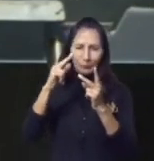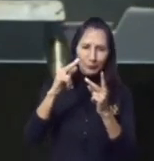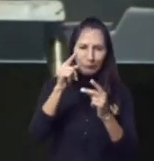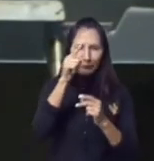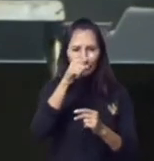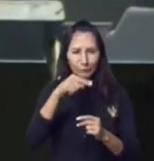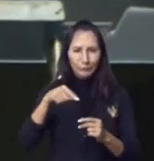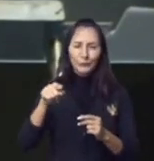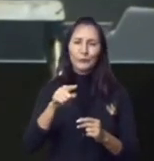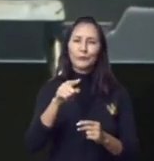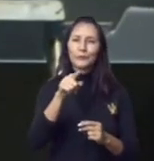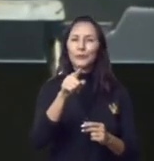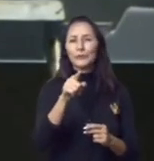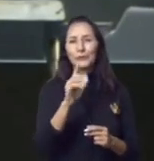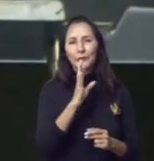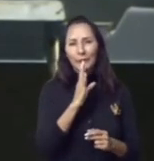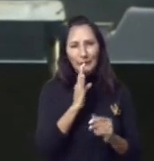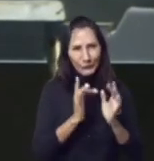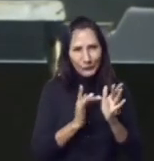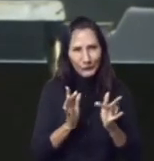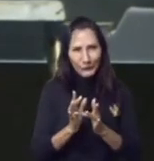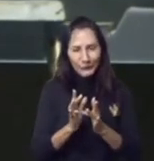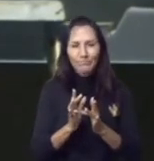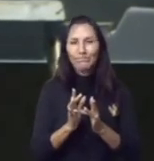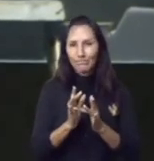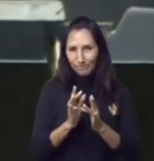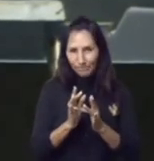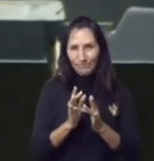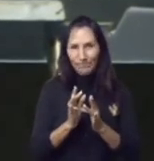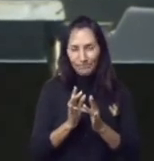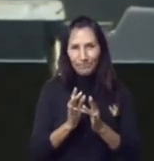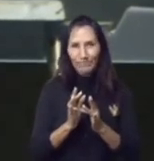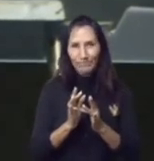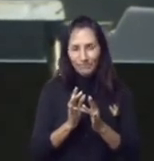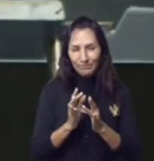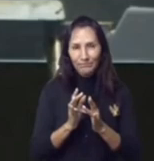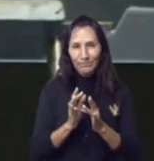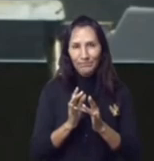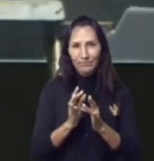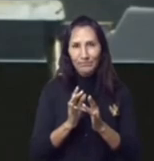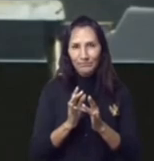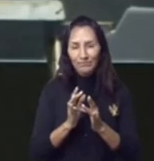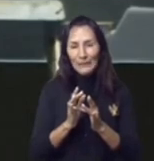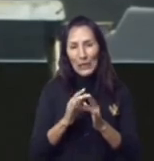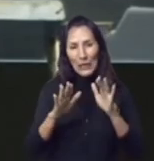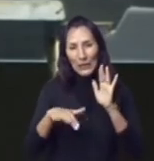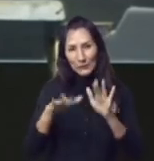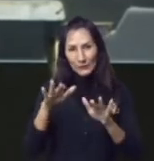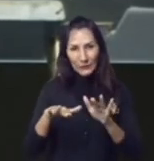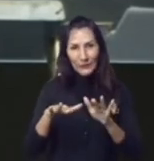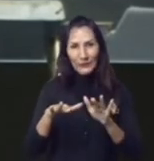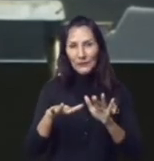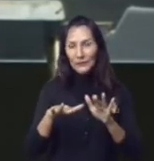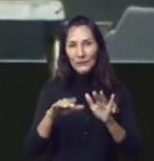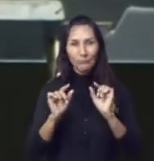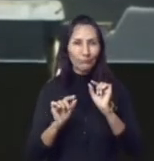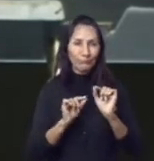gente conhece Jesus, a gente vai aparando. Olha aí. Muitas vezes,